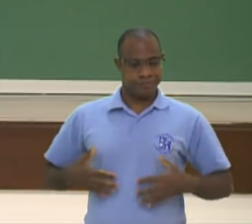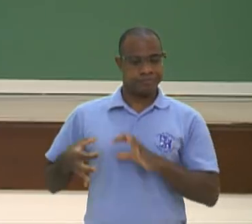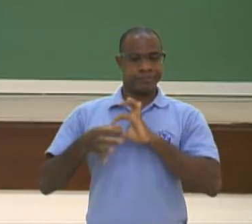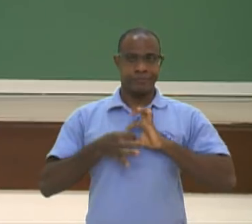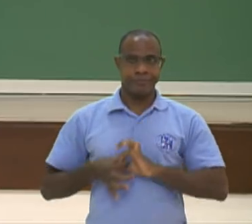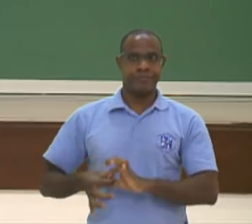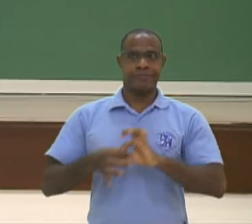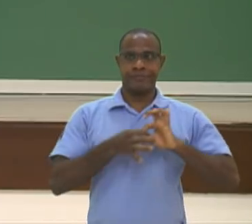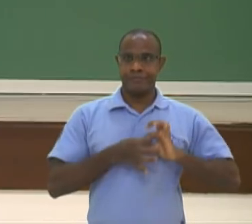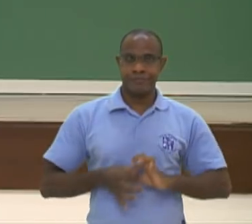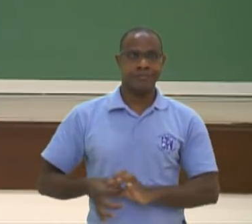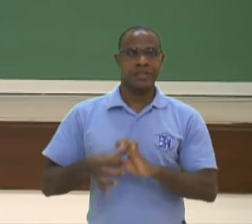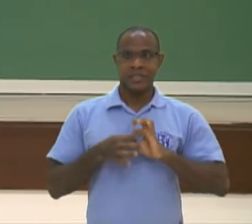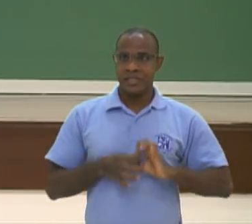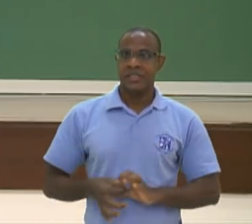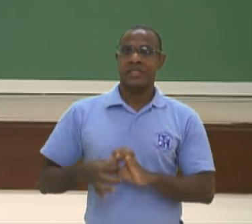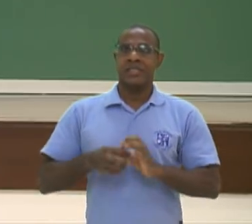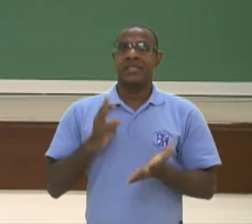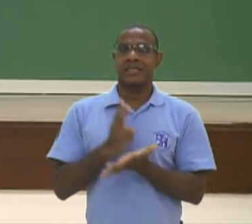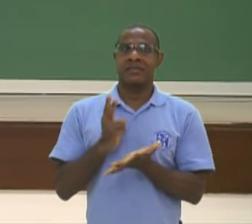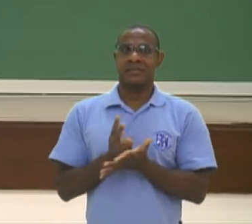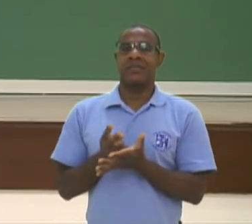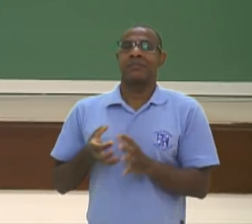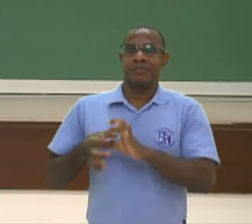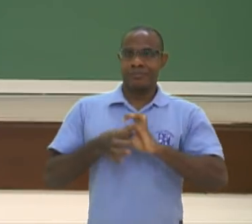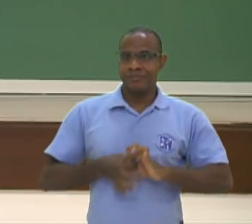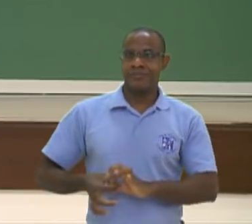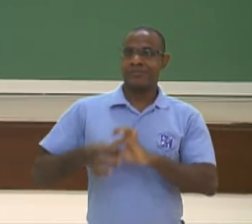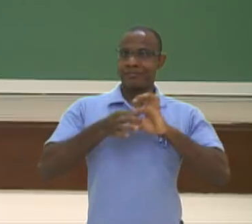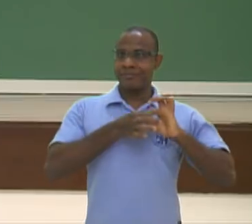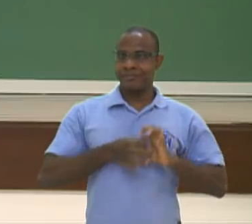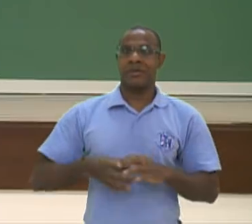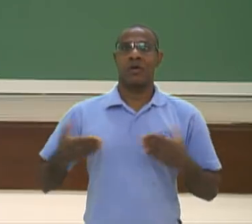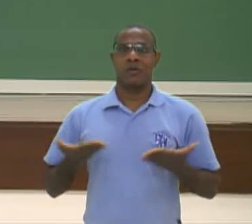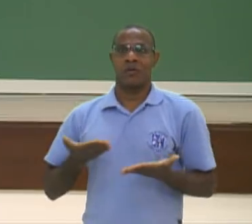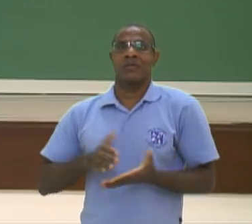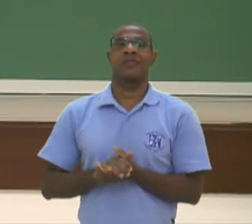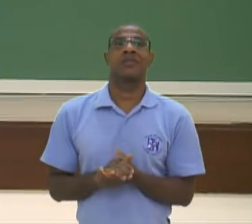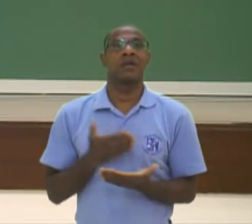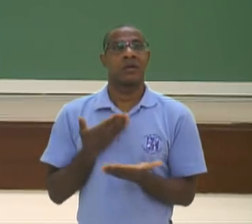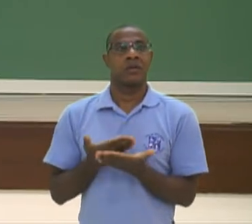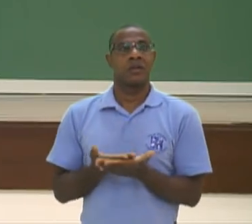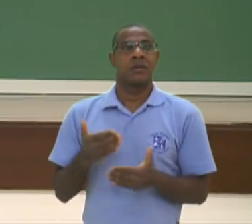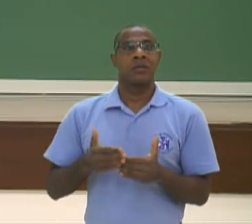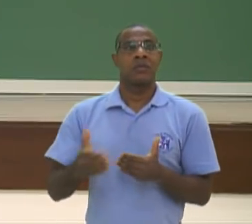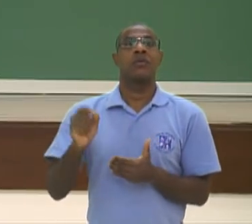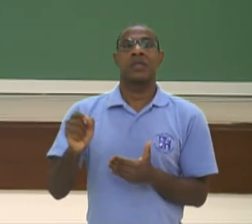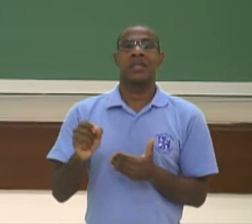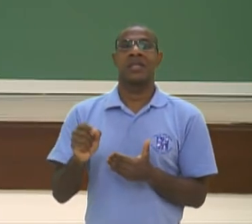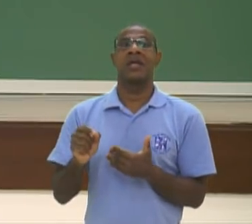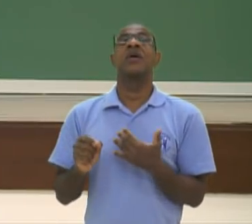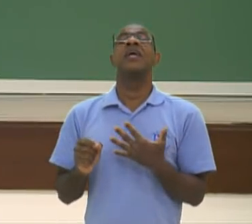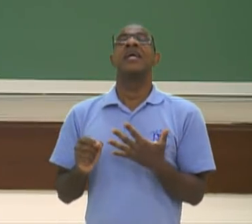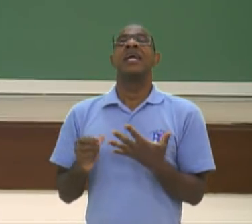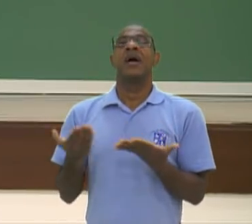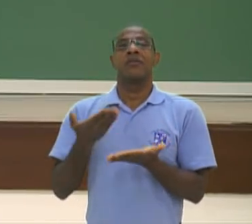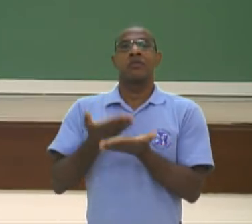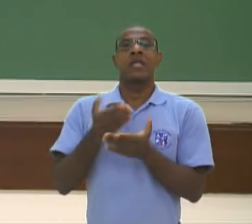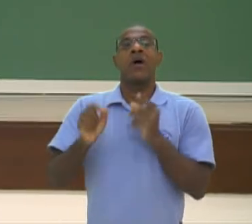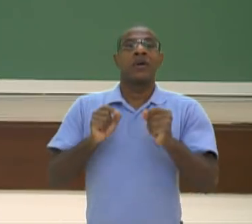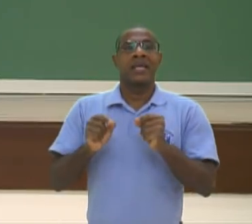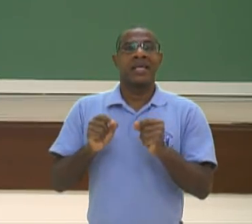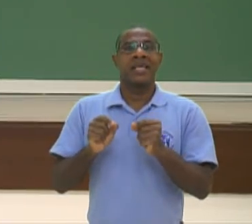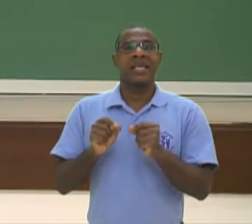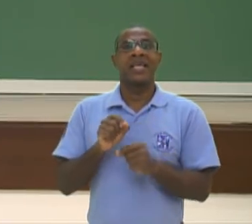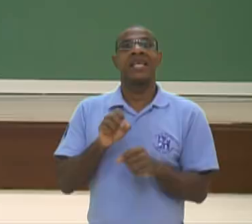diretamente relacionados com esse sistema que a gente começa a entender a partir daqui, com o sistema endócrino, certo?